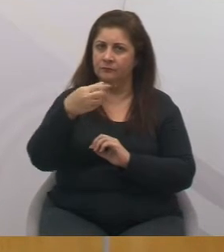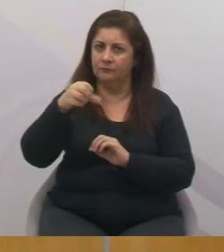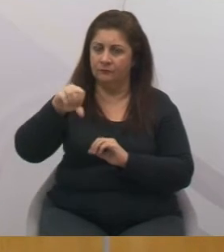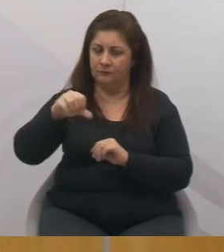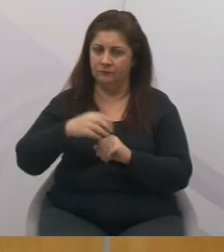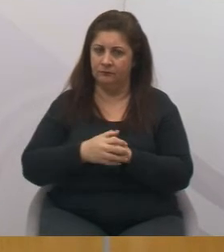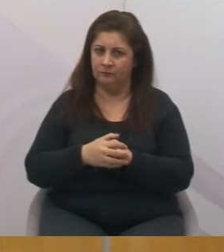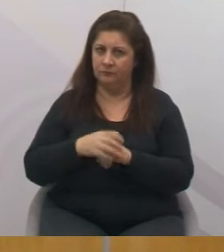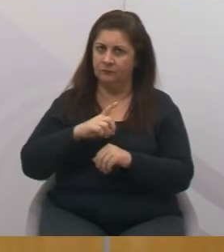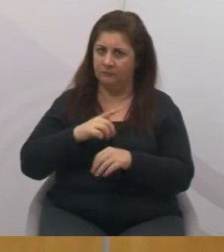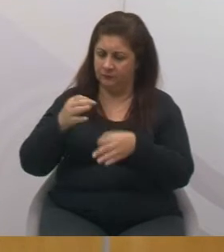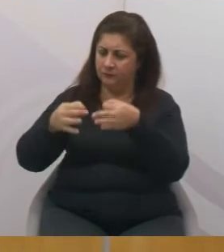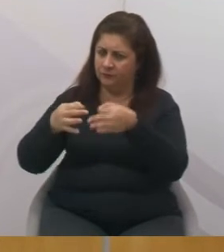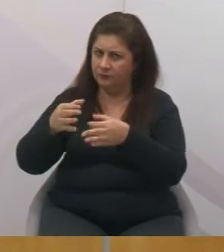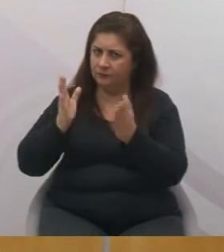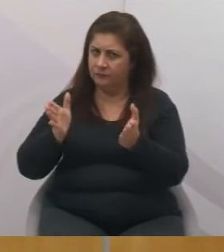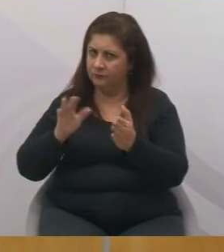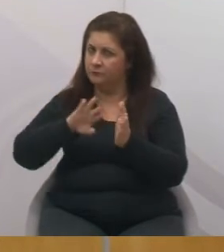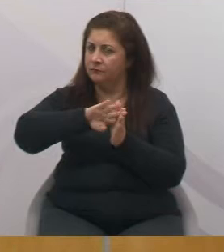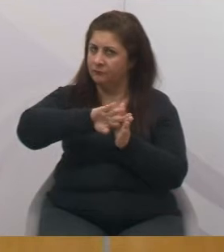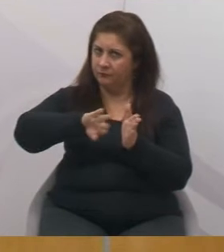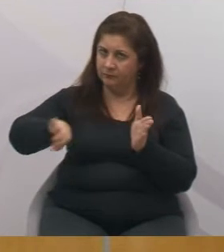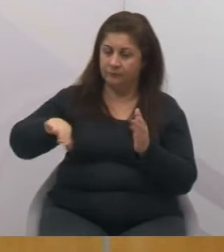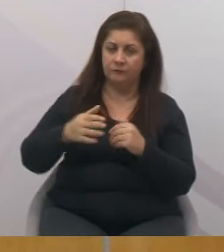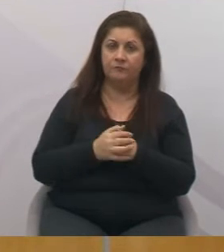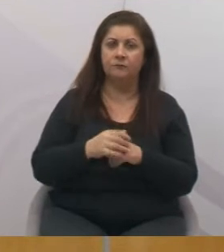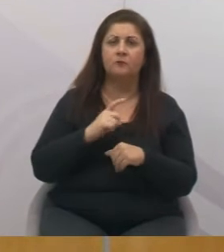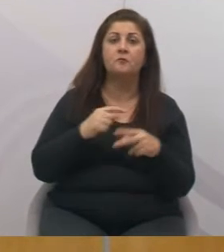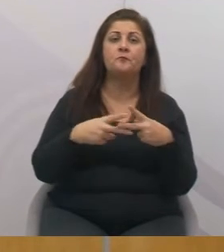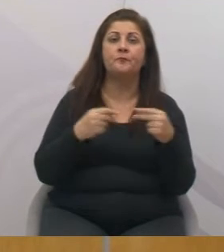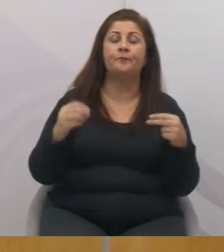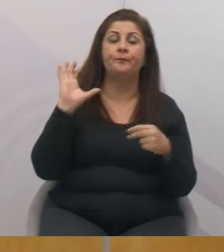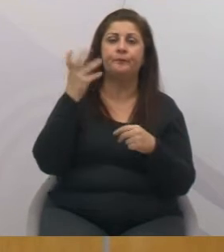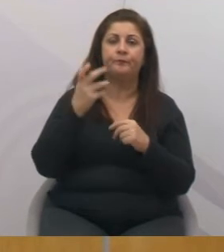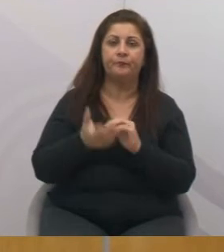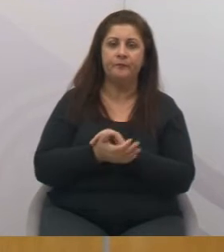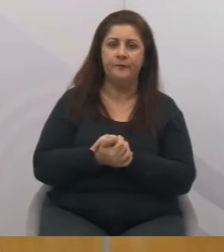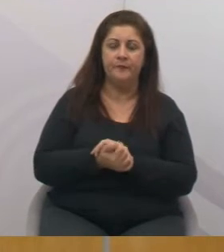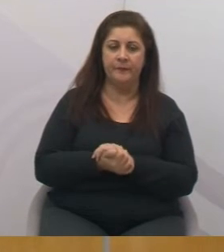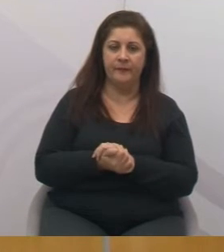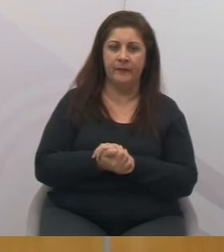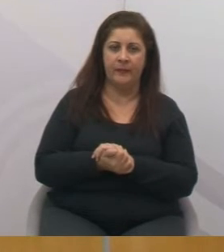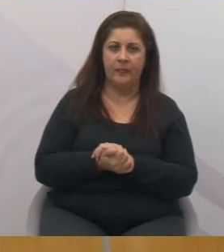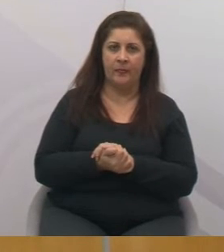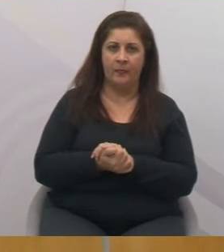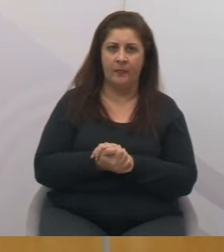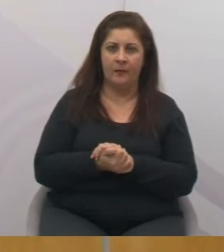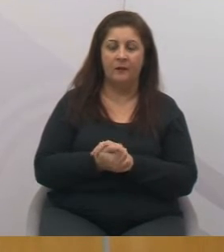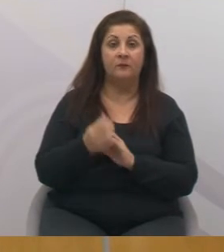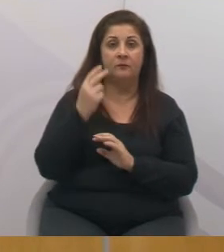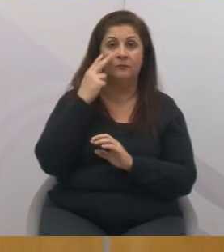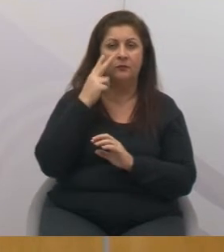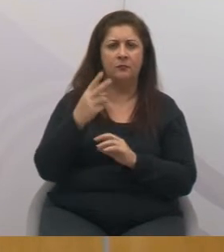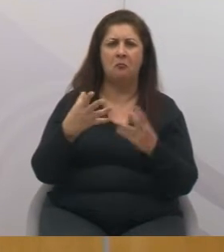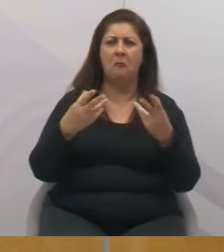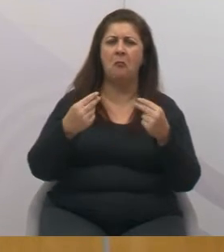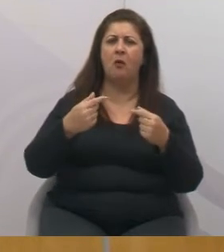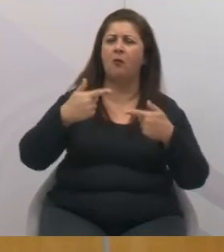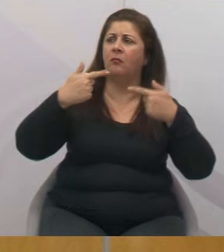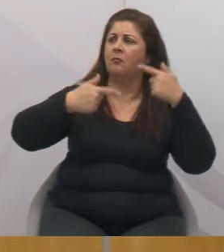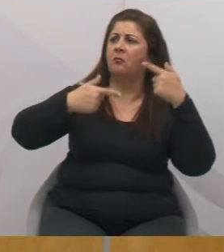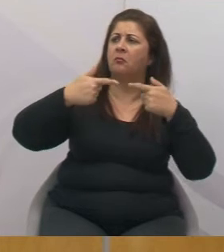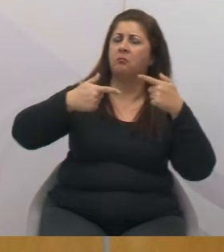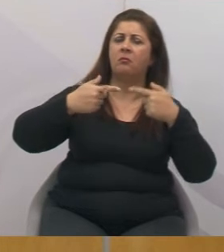jurídicos, vamos ao caso concreto que recentemente passamos. Nós vivemos aí vários políticos anunciando